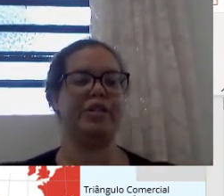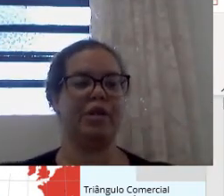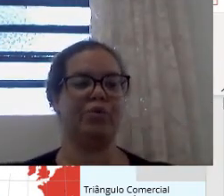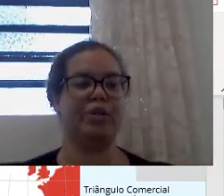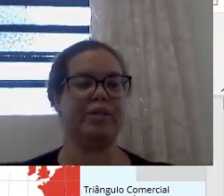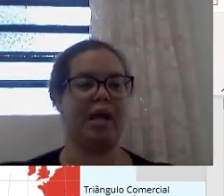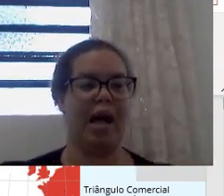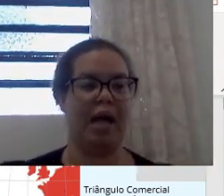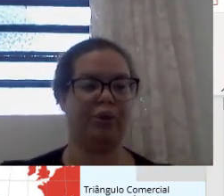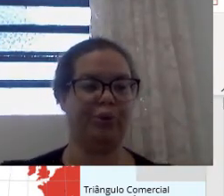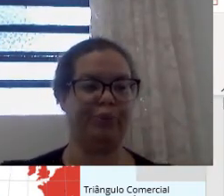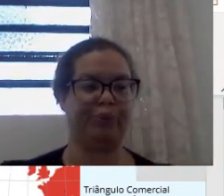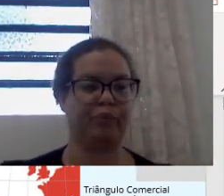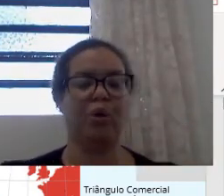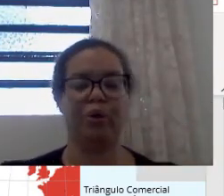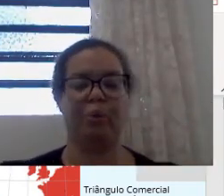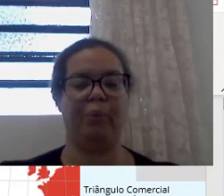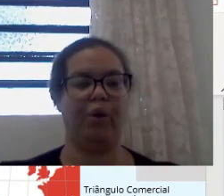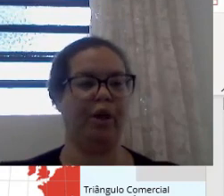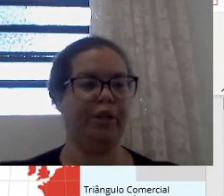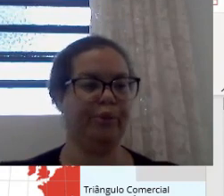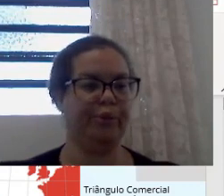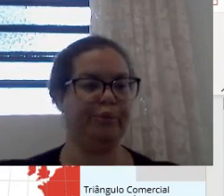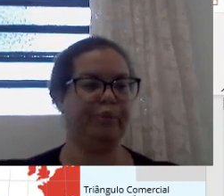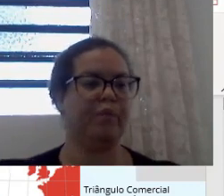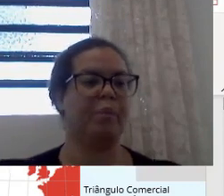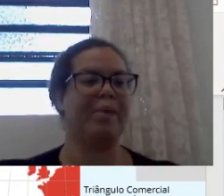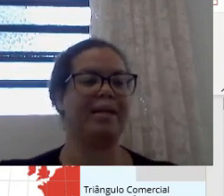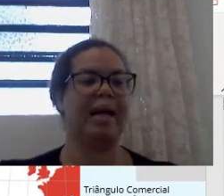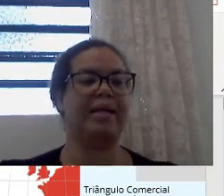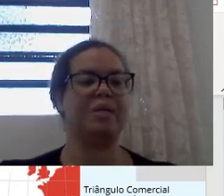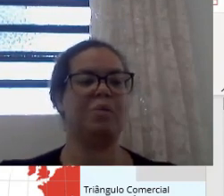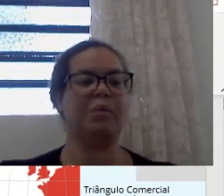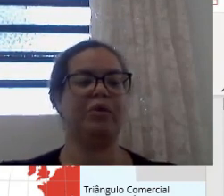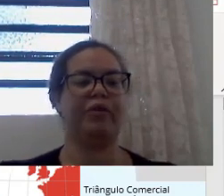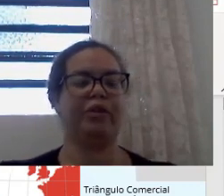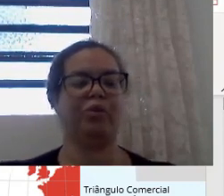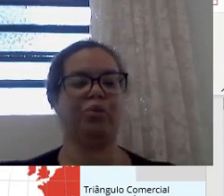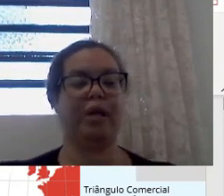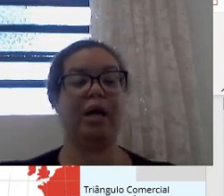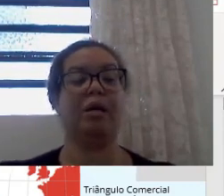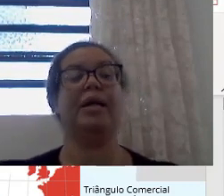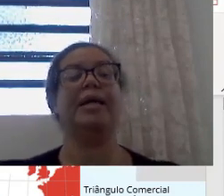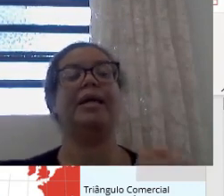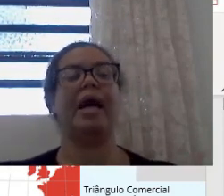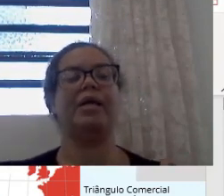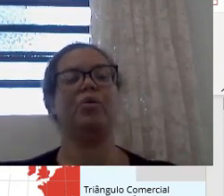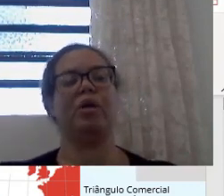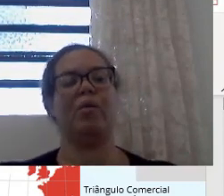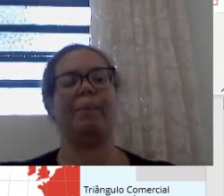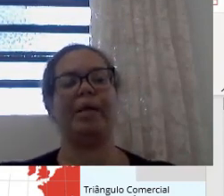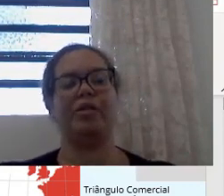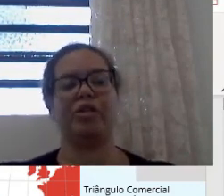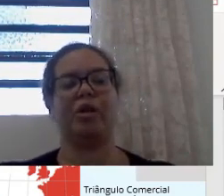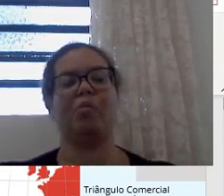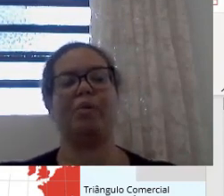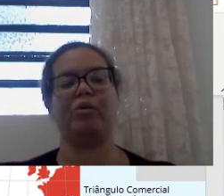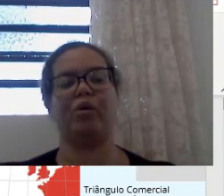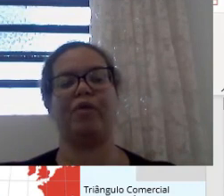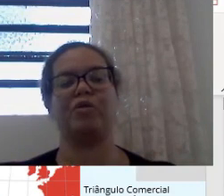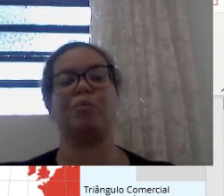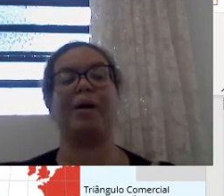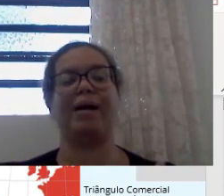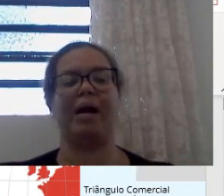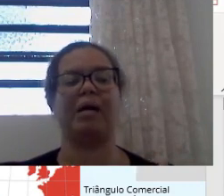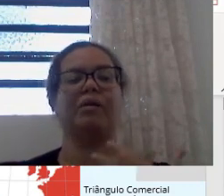protecionismo, intervenção do Estado, monopólio, metalismo, manufatura. E aí o que eu aprendi, que é o